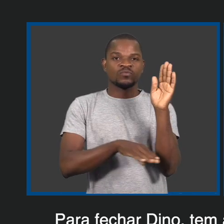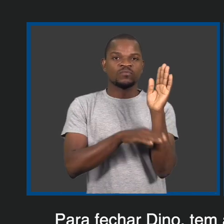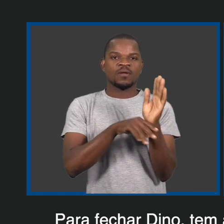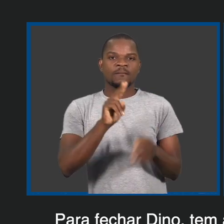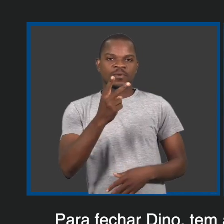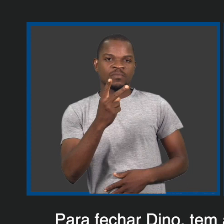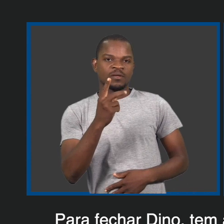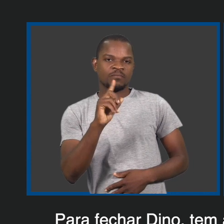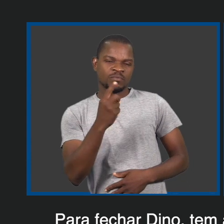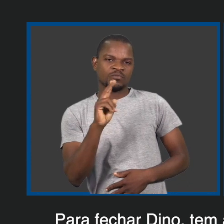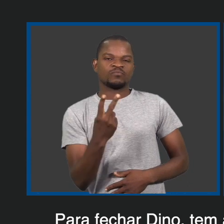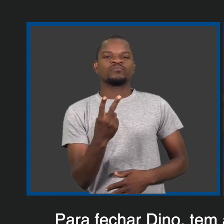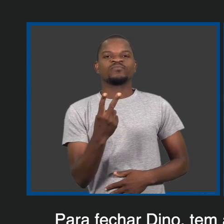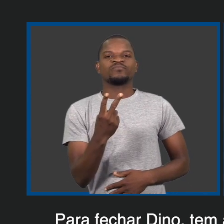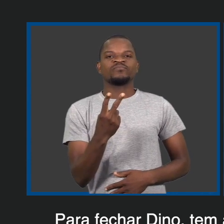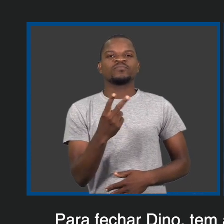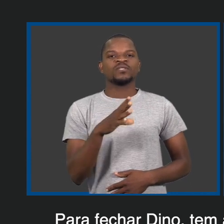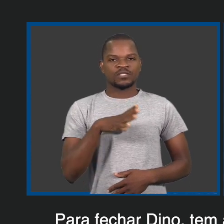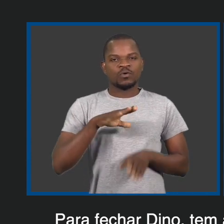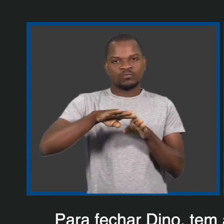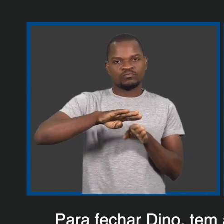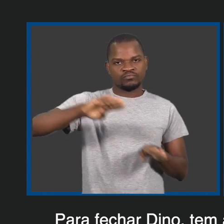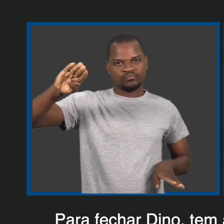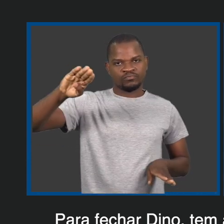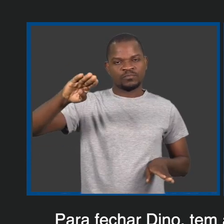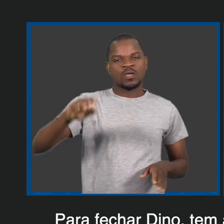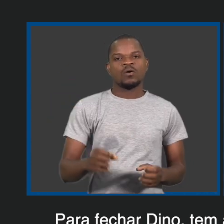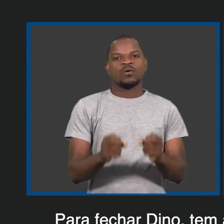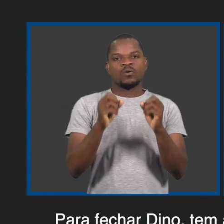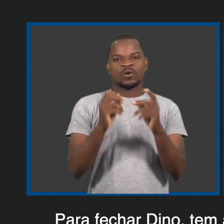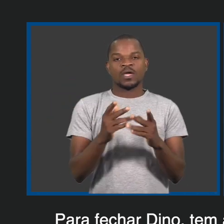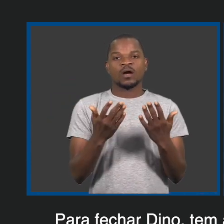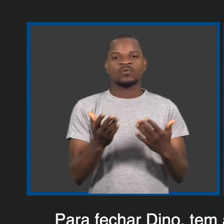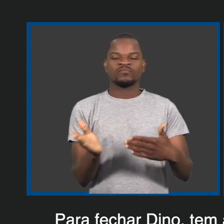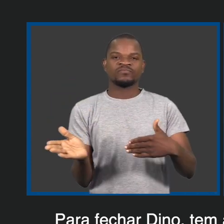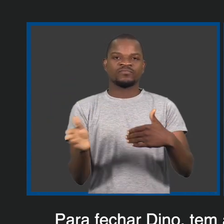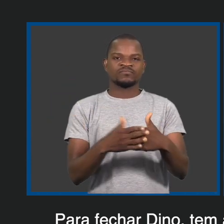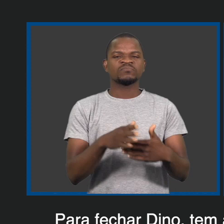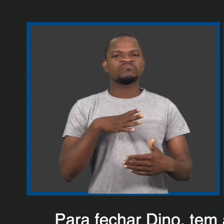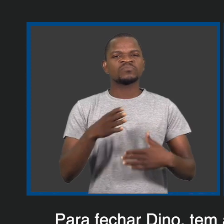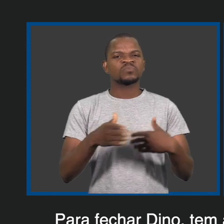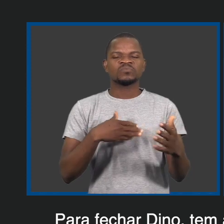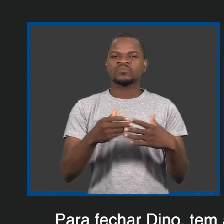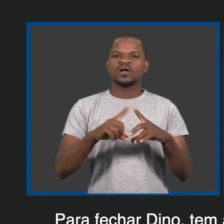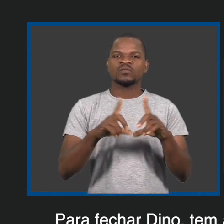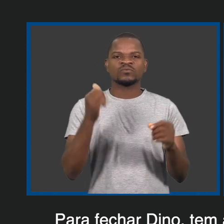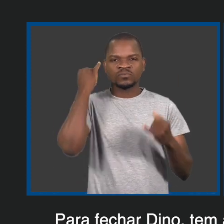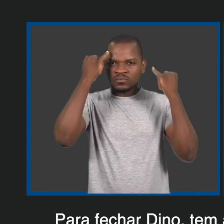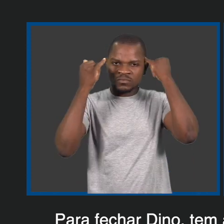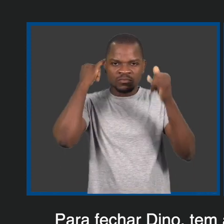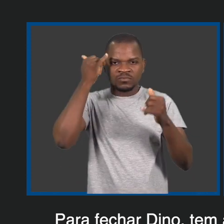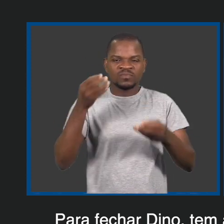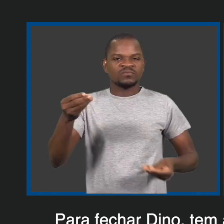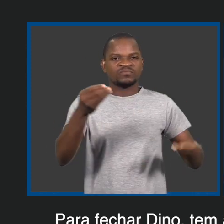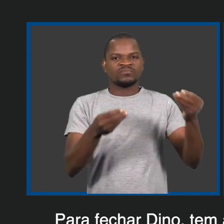Para fechar, Dino, tem alguma coisa que queira acrescentar em relação à nossa conversa, nesses dos temas que nós